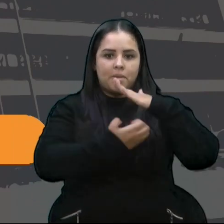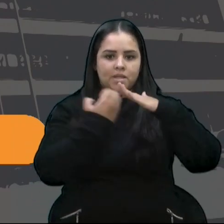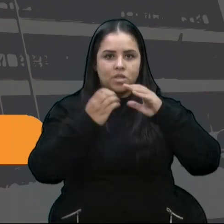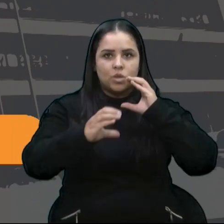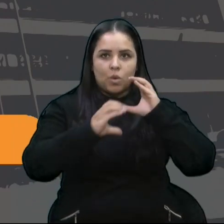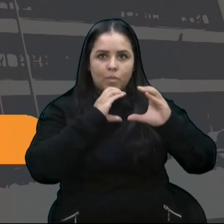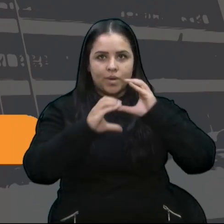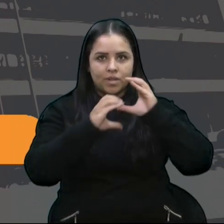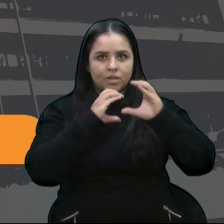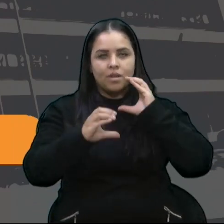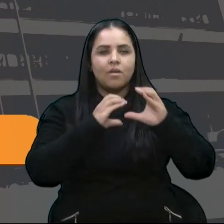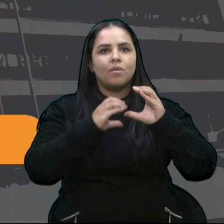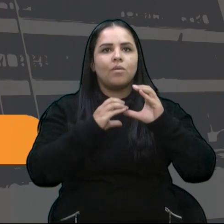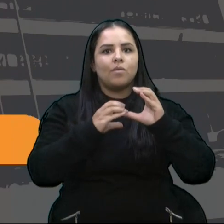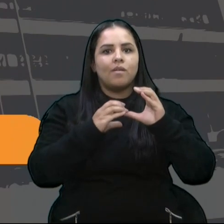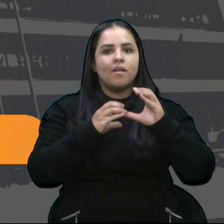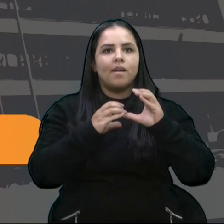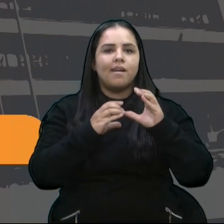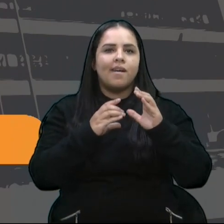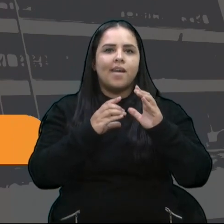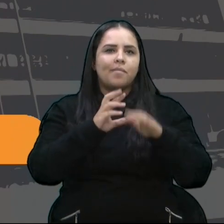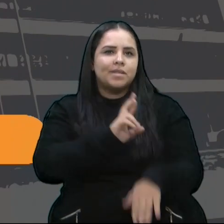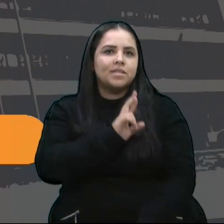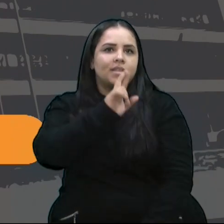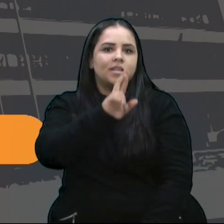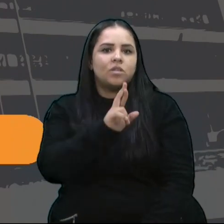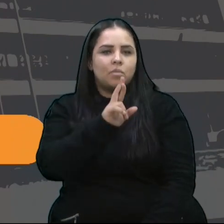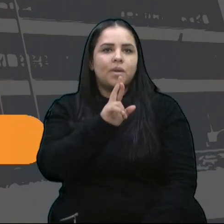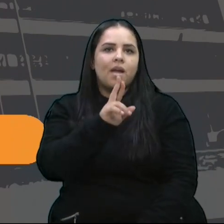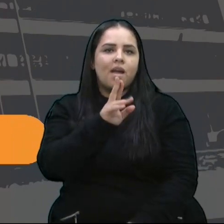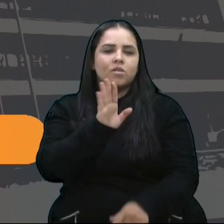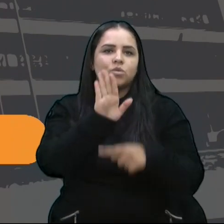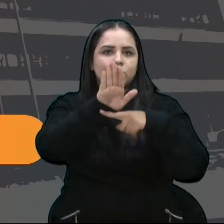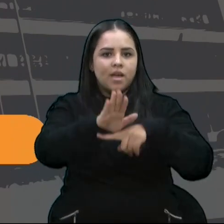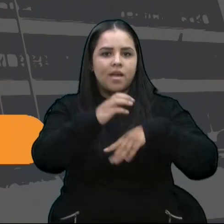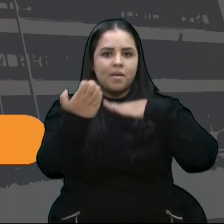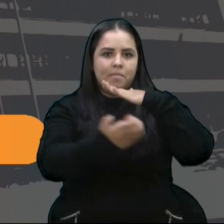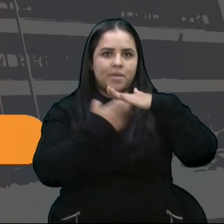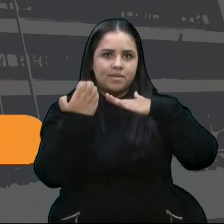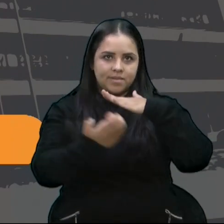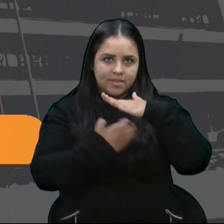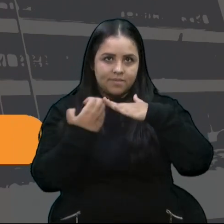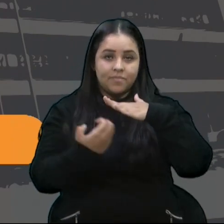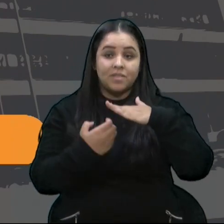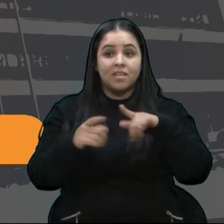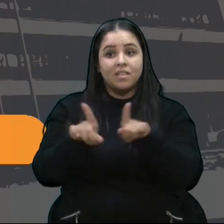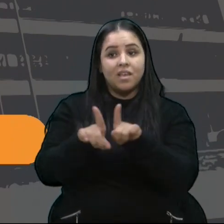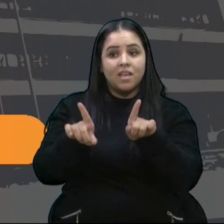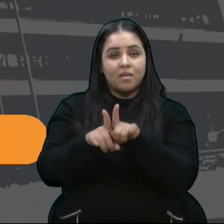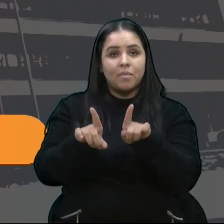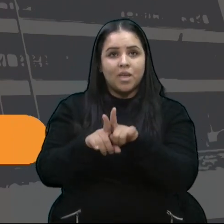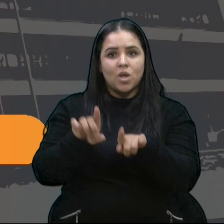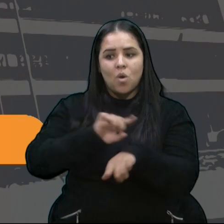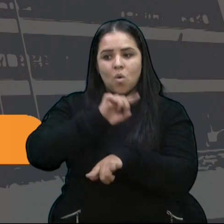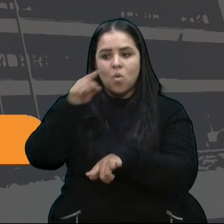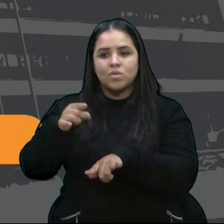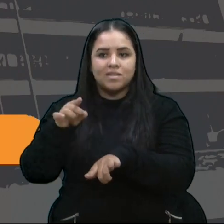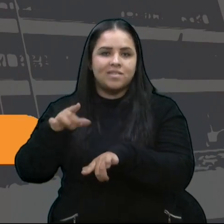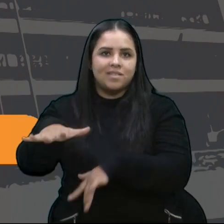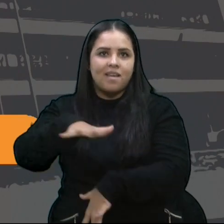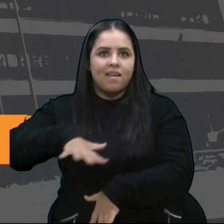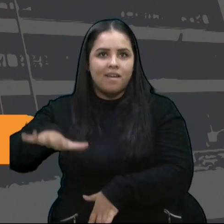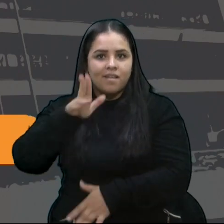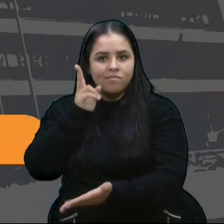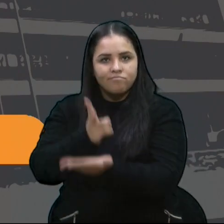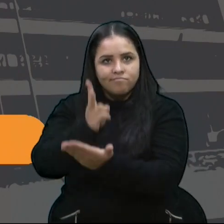comunicação para poder ajudar essas empresas nessa transformação. Já outros segmentos não tão impactados, então, que continuaram com